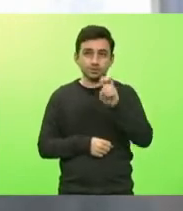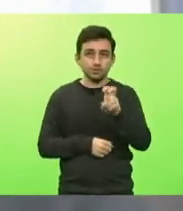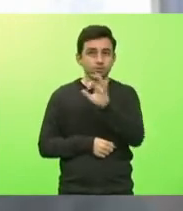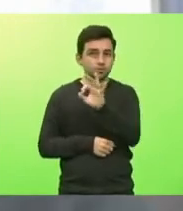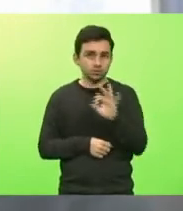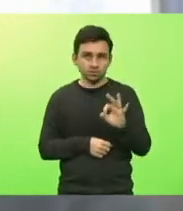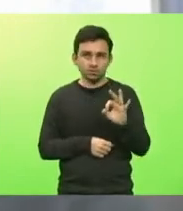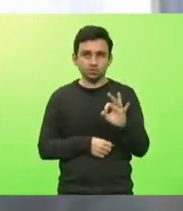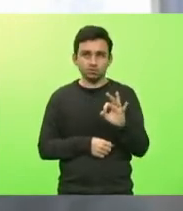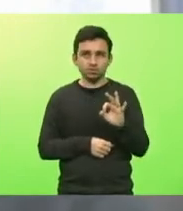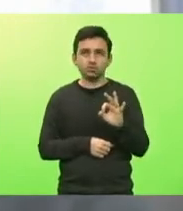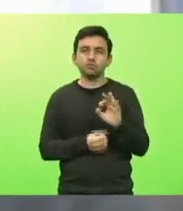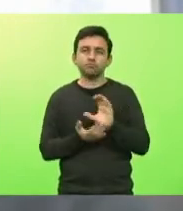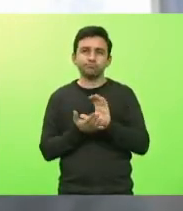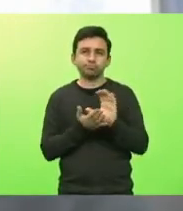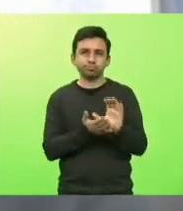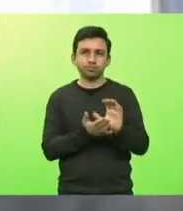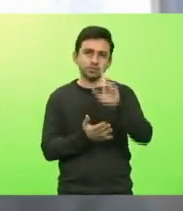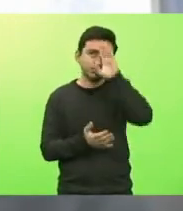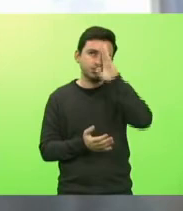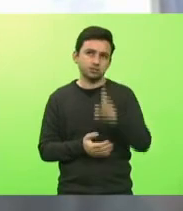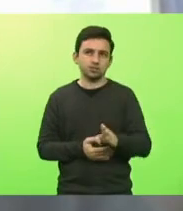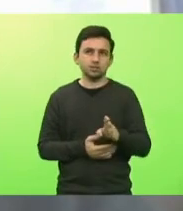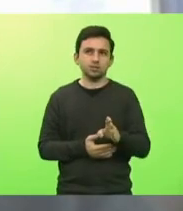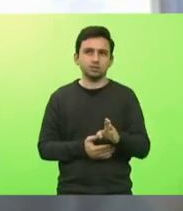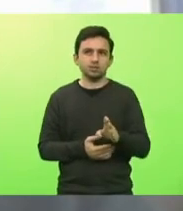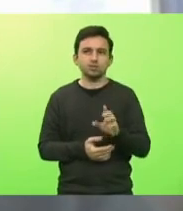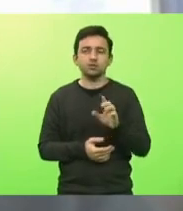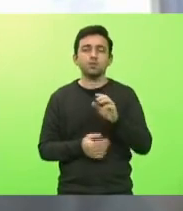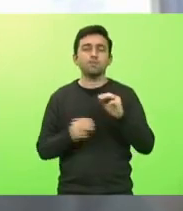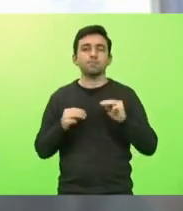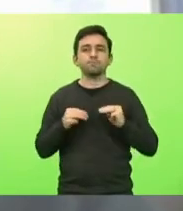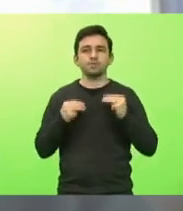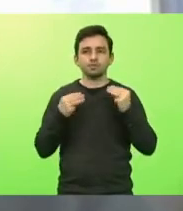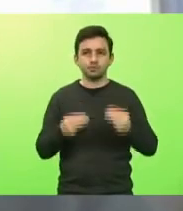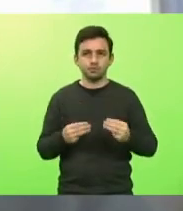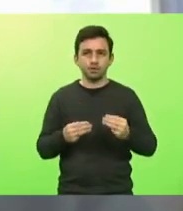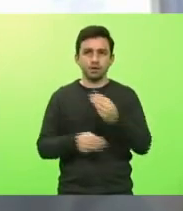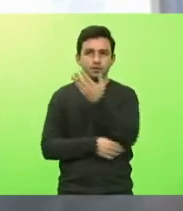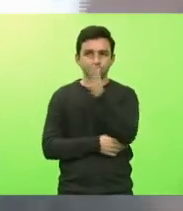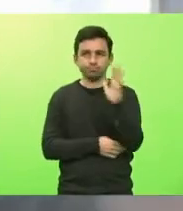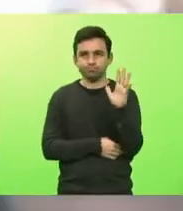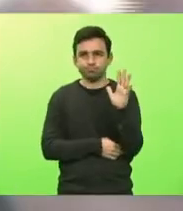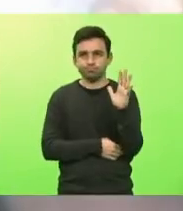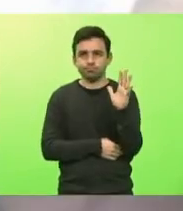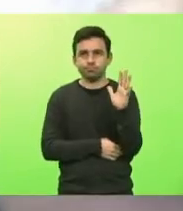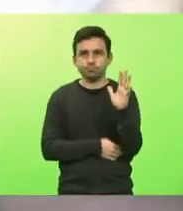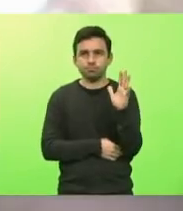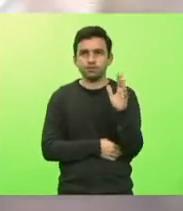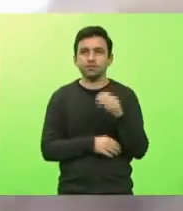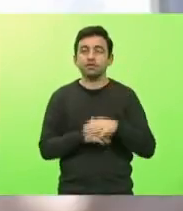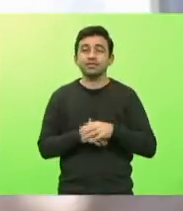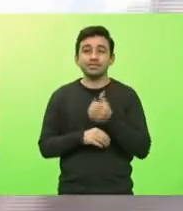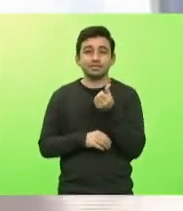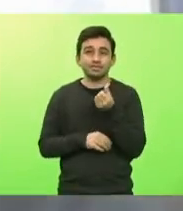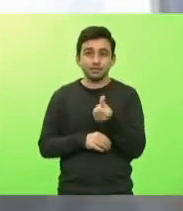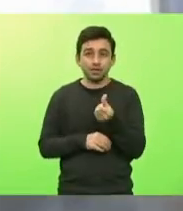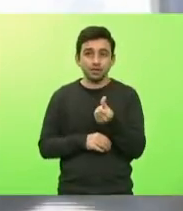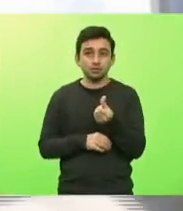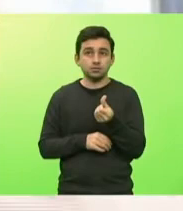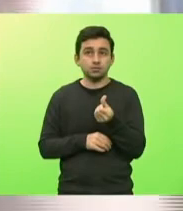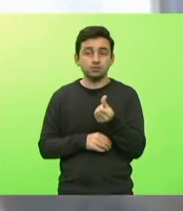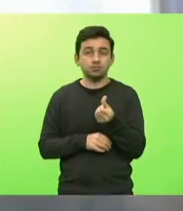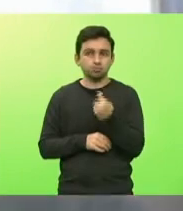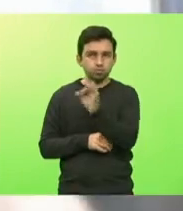0,75% vão diretamente ao Ministério do Meio Ambiente. Dos 6% que sobram,